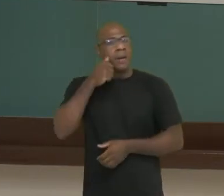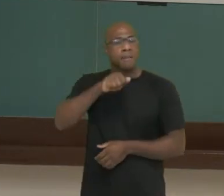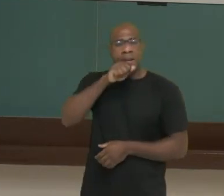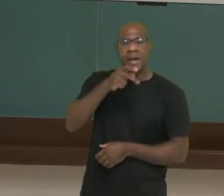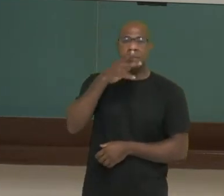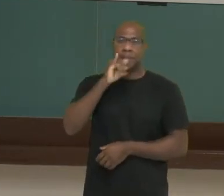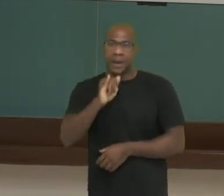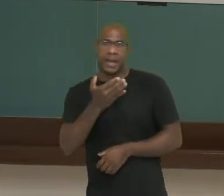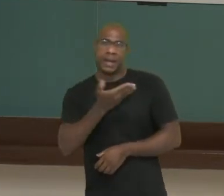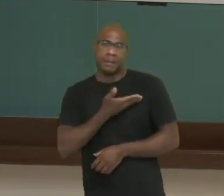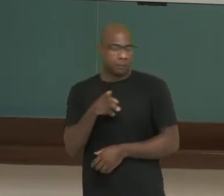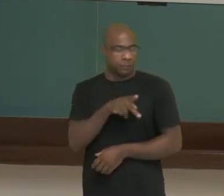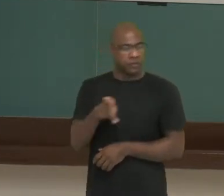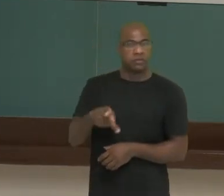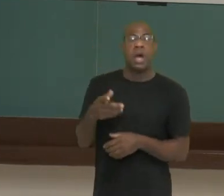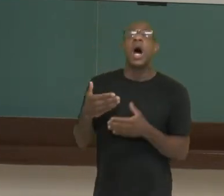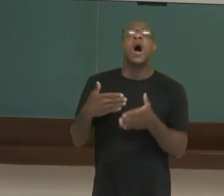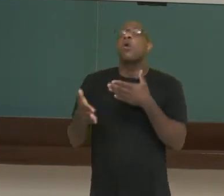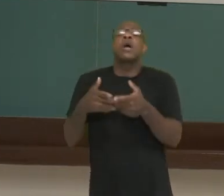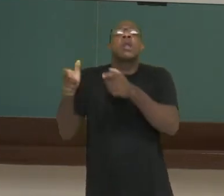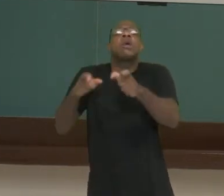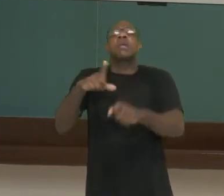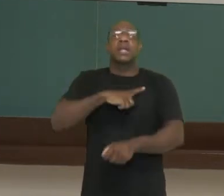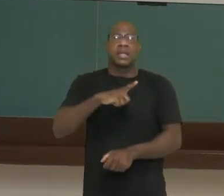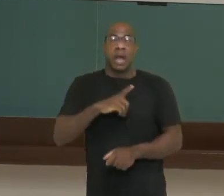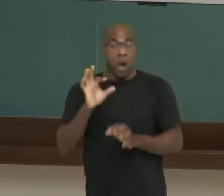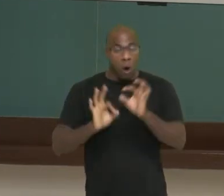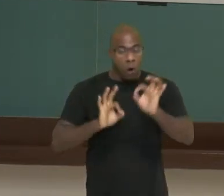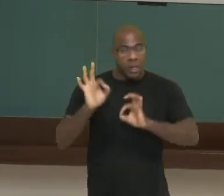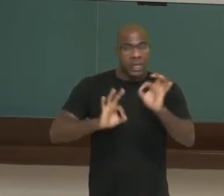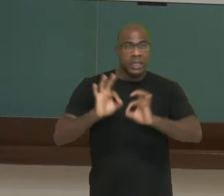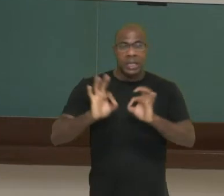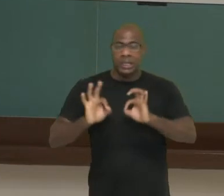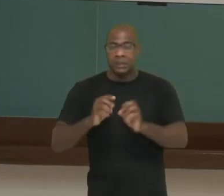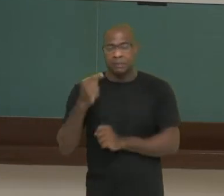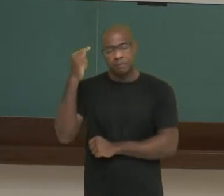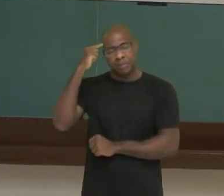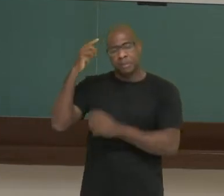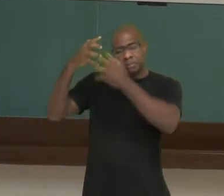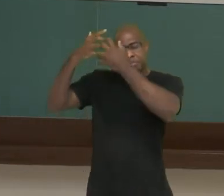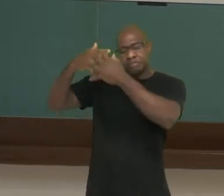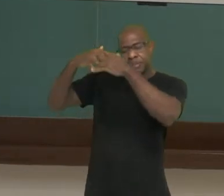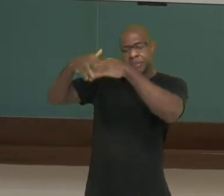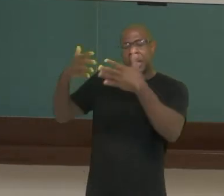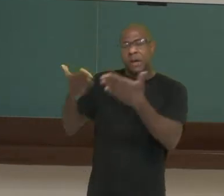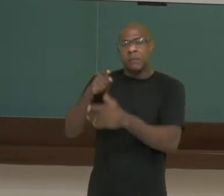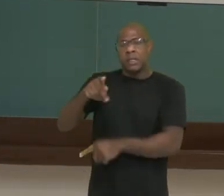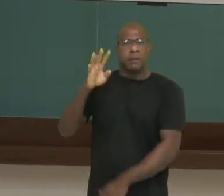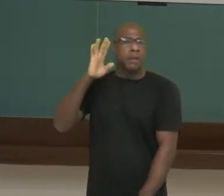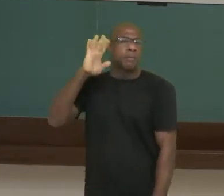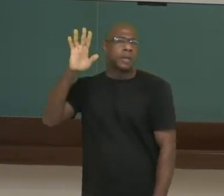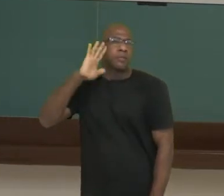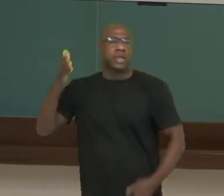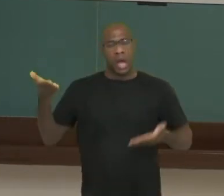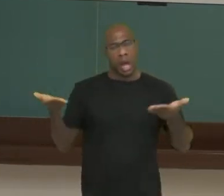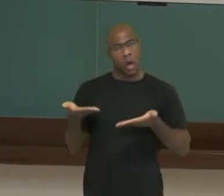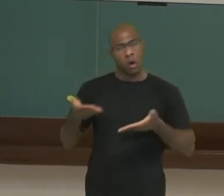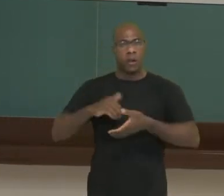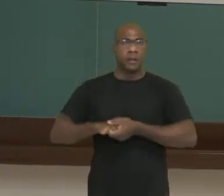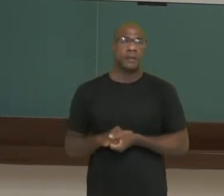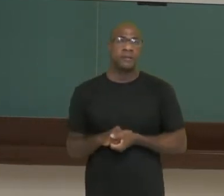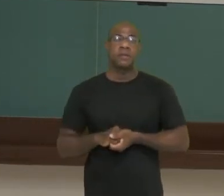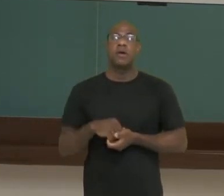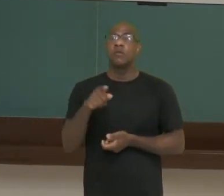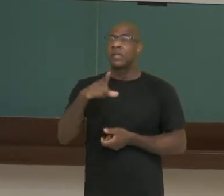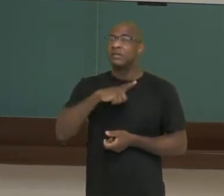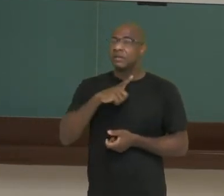com a professora, aonde vocês estiverem, e organize um pouquinho o raciocínio do que você já imagina, do que eu já conversei e do que você já